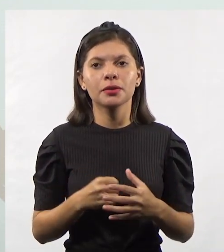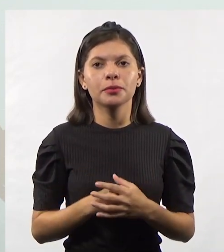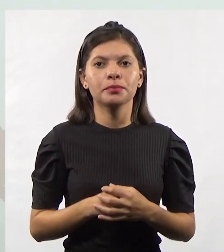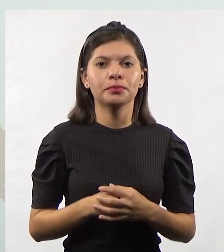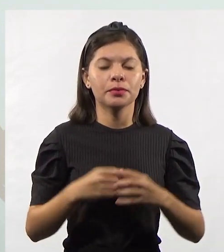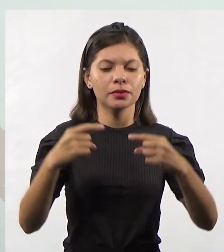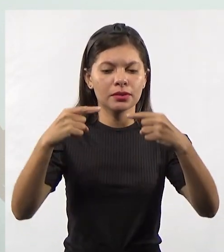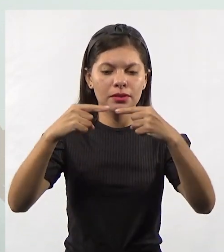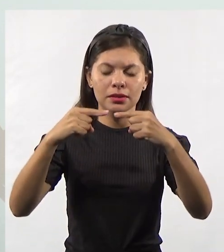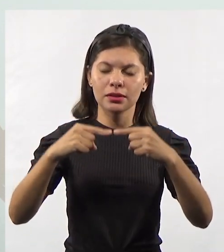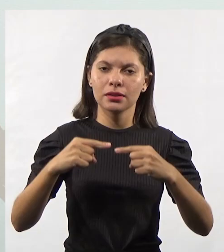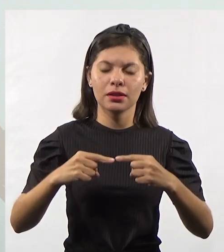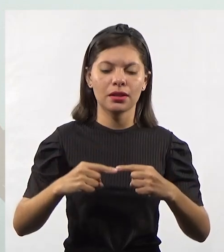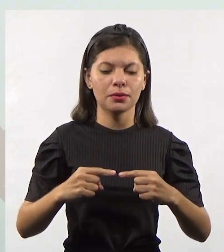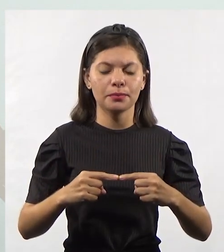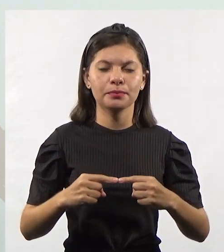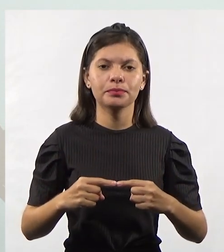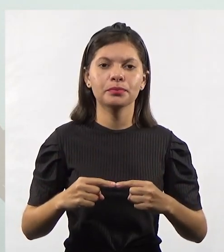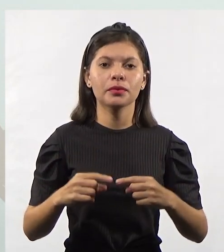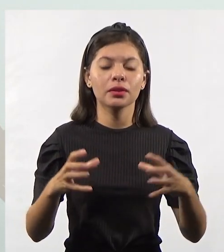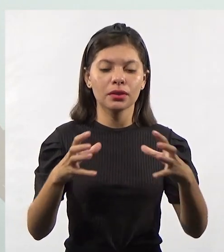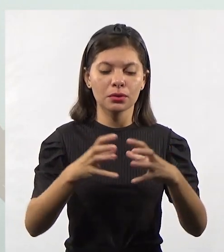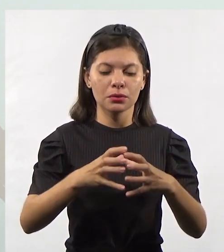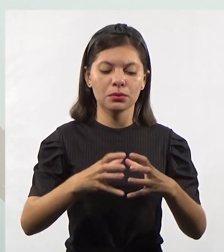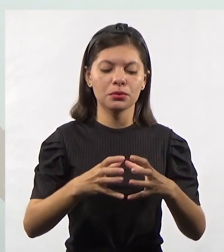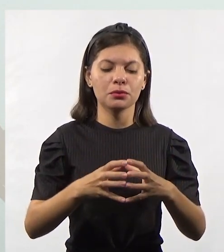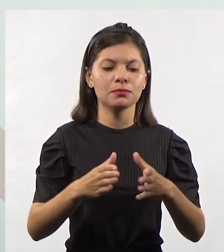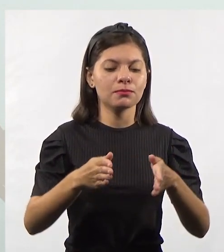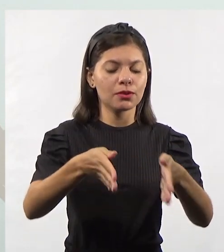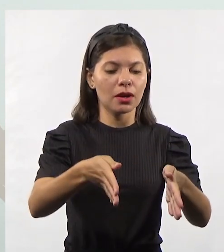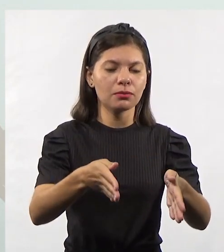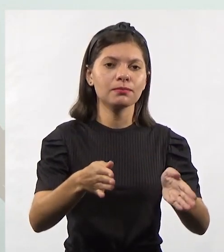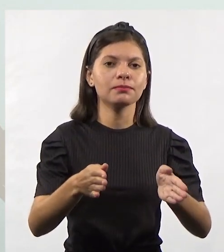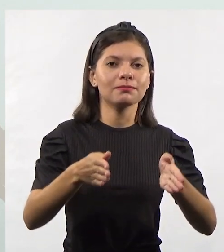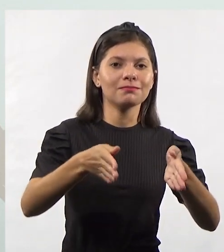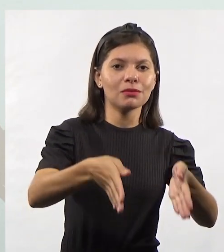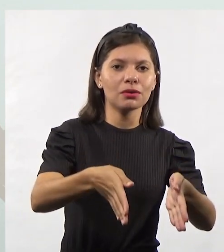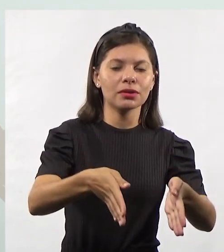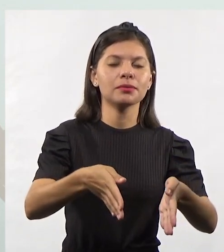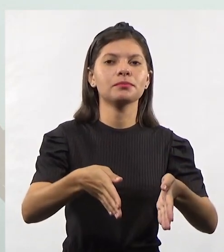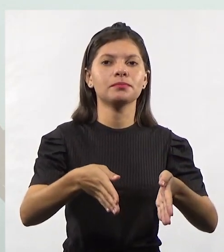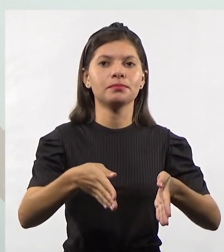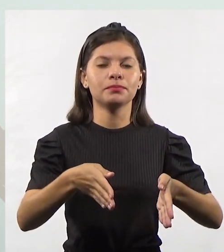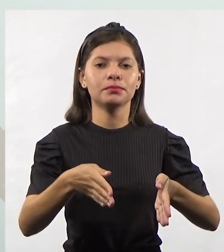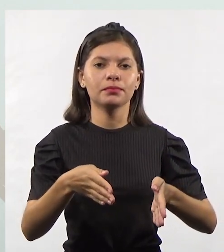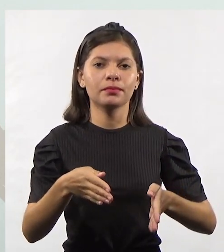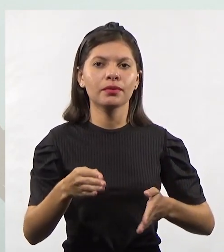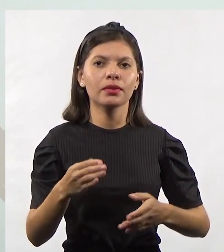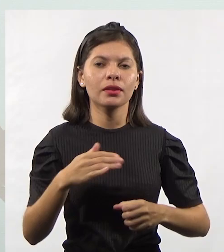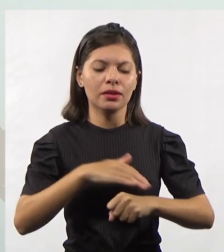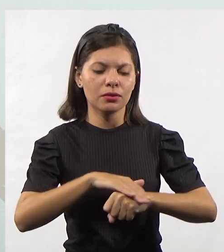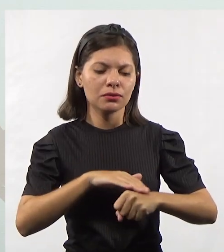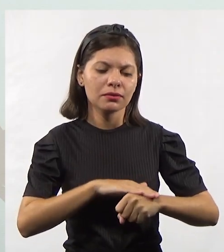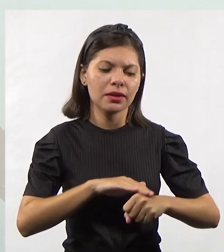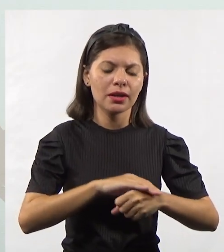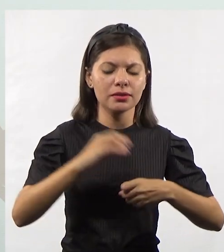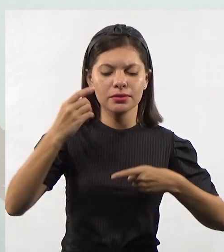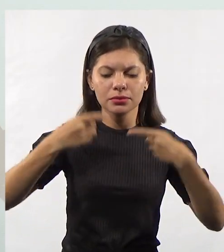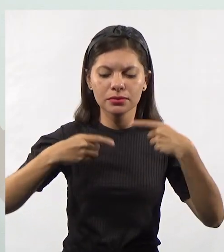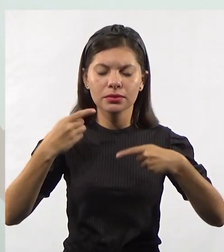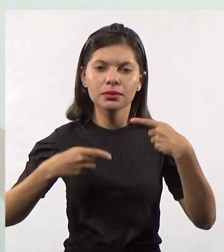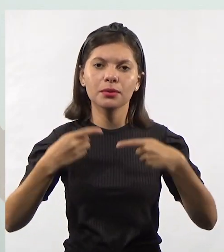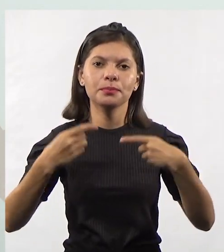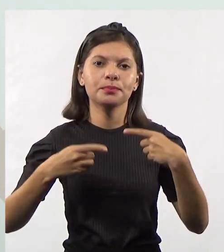grupo ele é focal foca é ele foca naquela discussão e aí você faz alguns